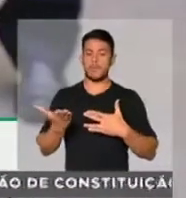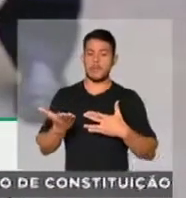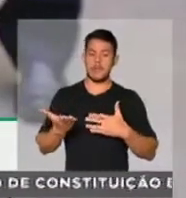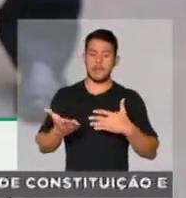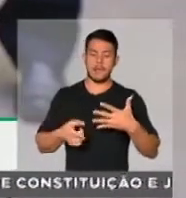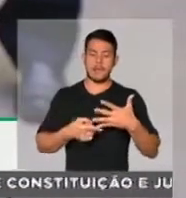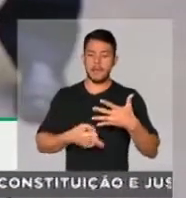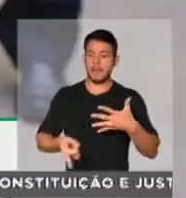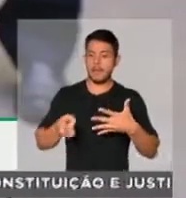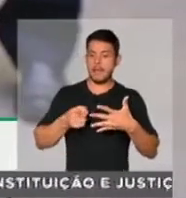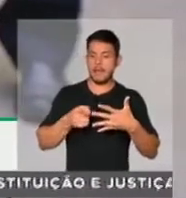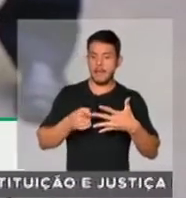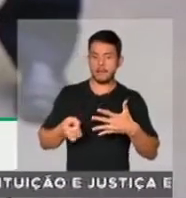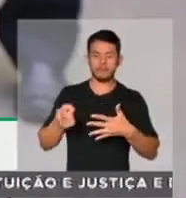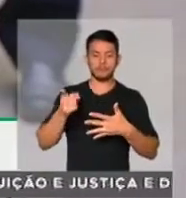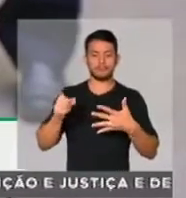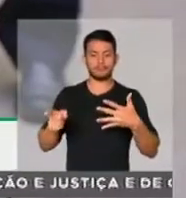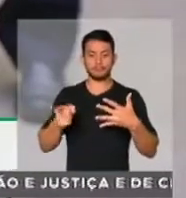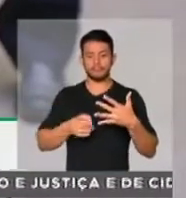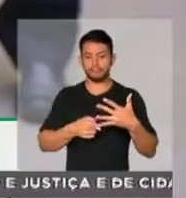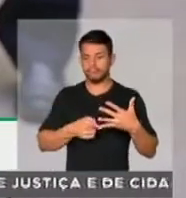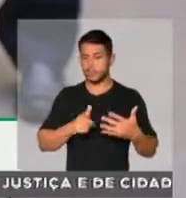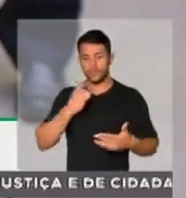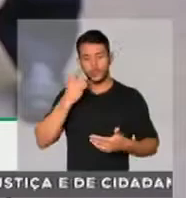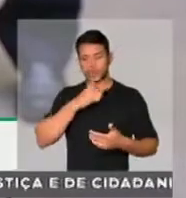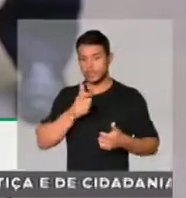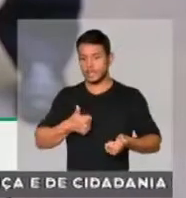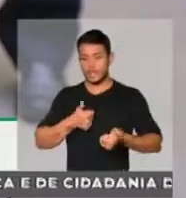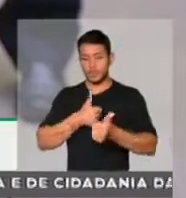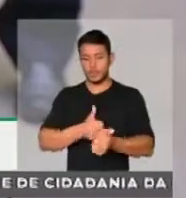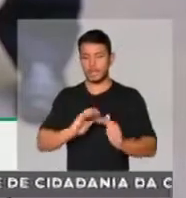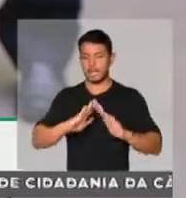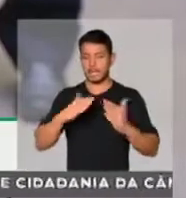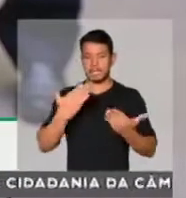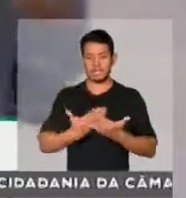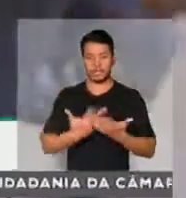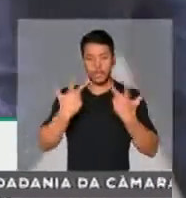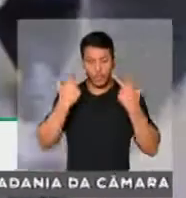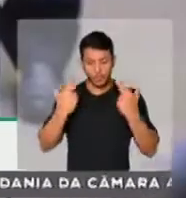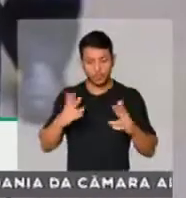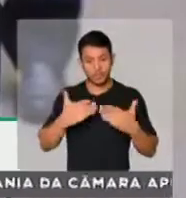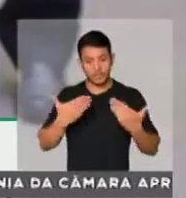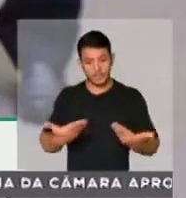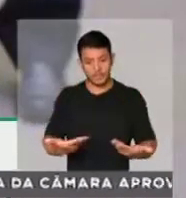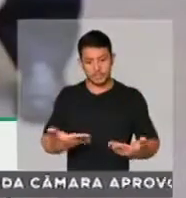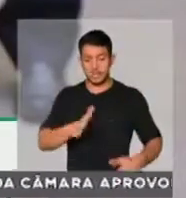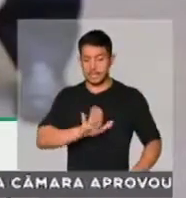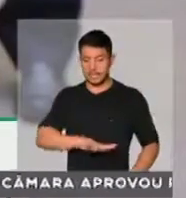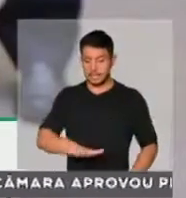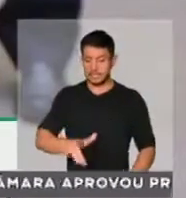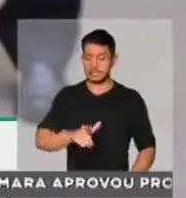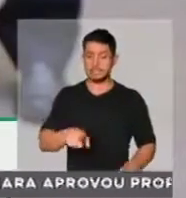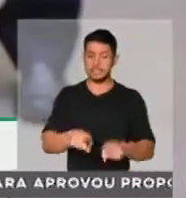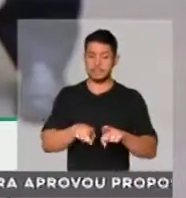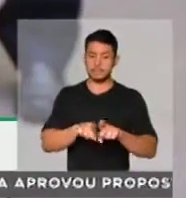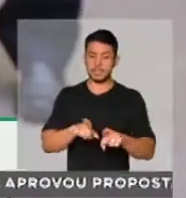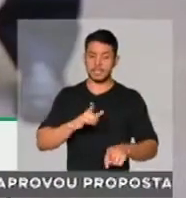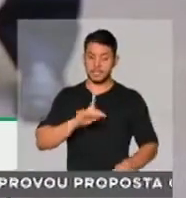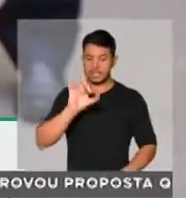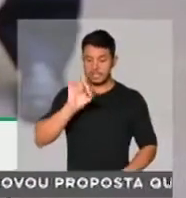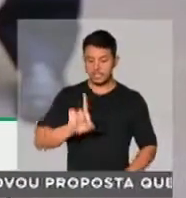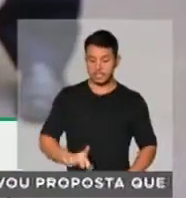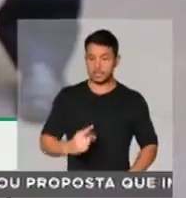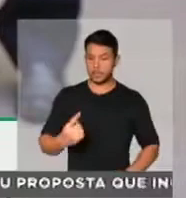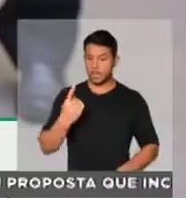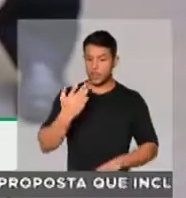não conseguem acompanhar as escolas comuns. Além disso, essas crianças têm direito a um estagiário